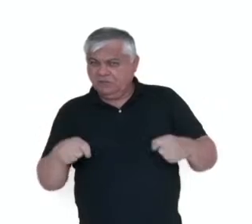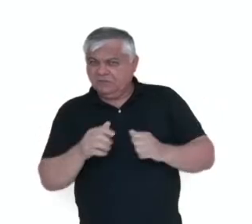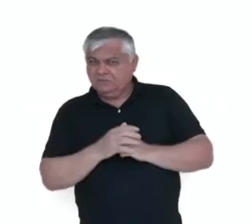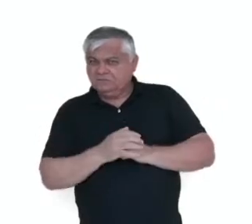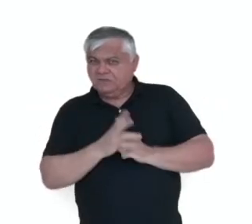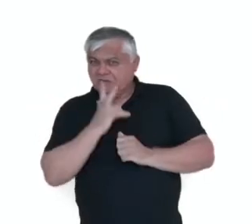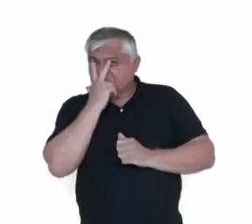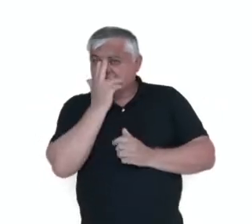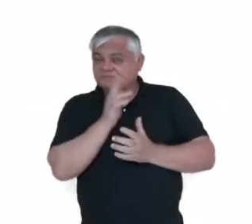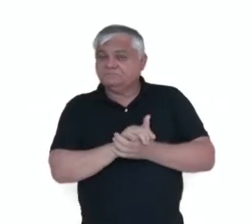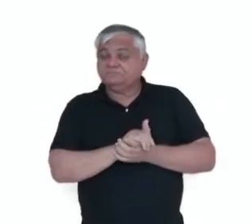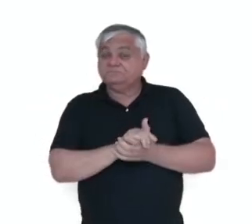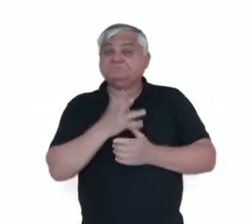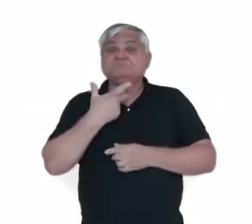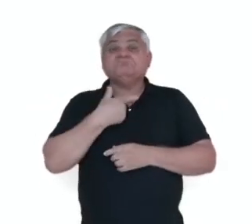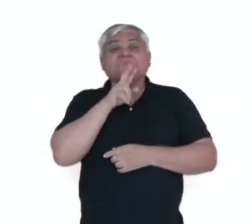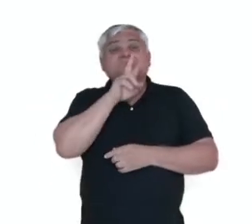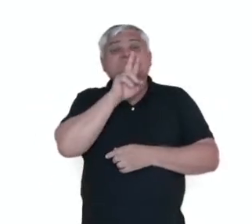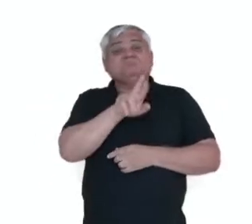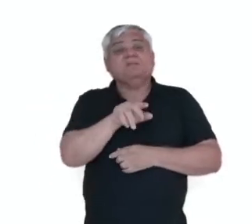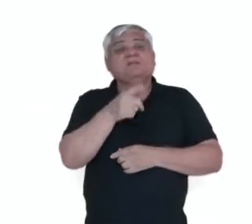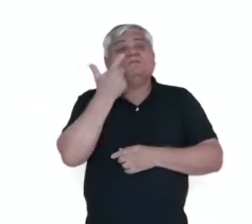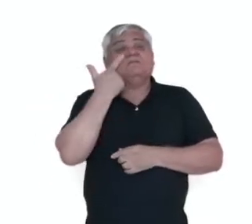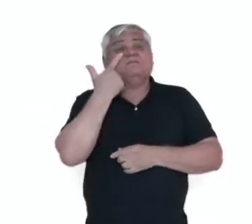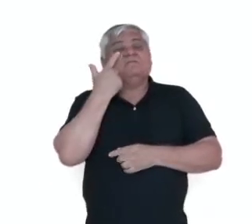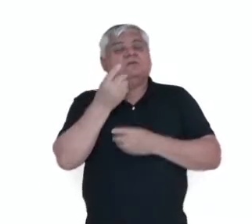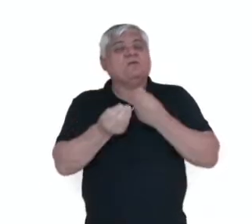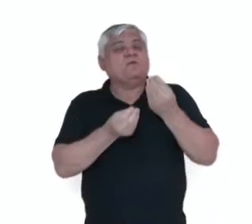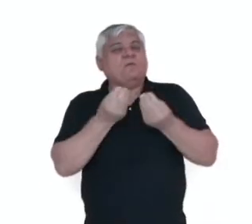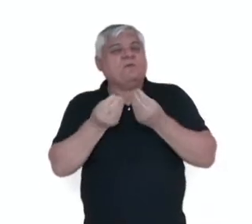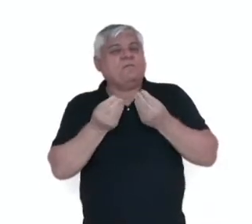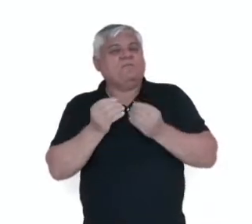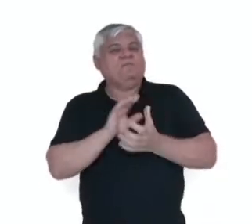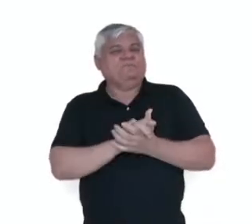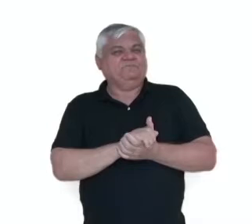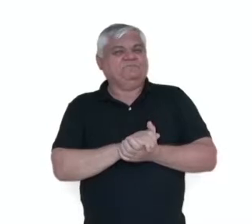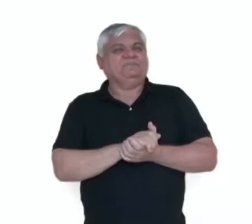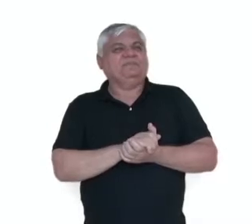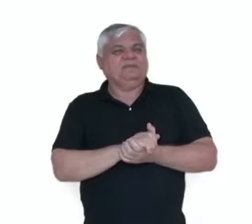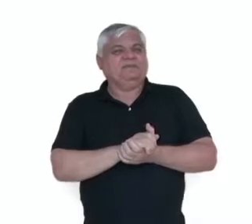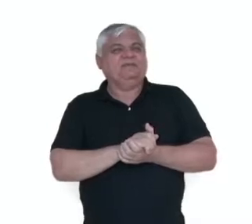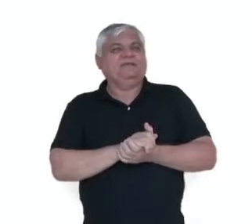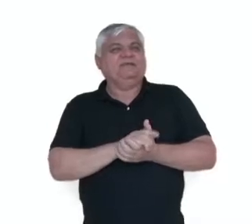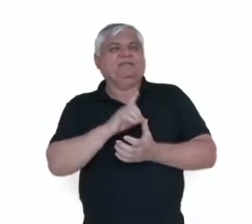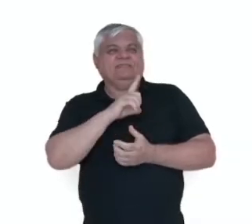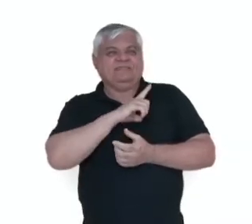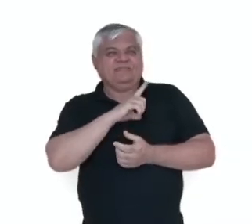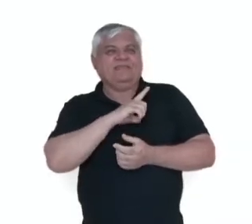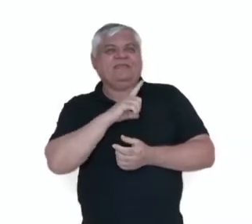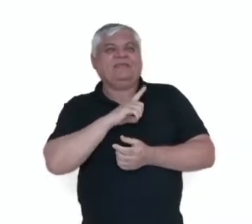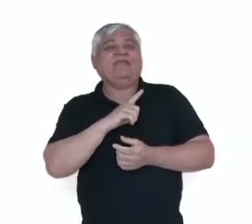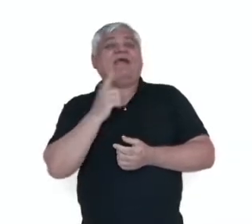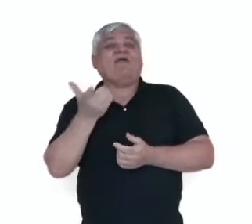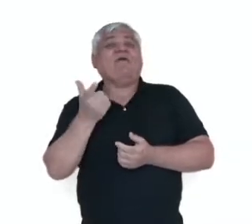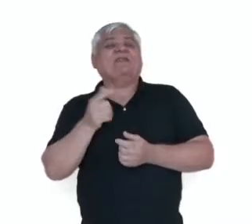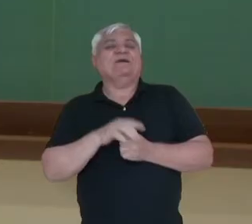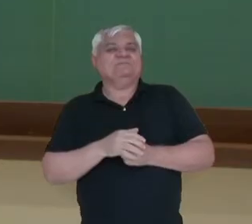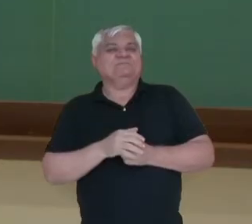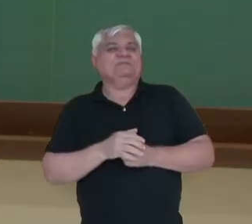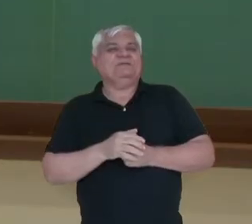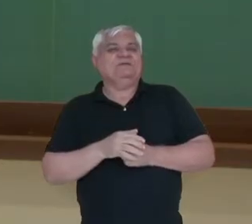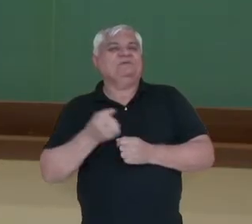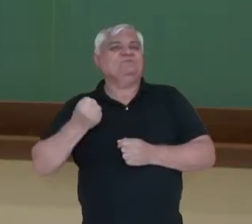acham? Para responder a esse questionamento de maneira segura, vamos analisar a situação a partir de